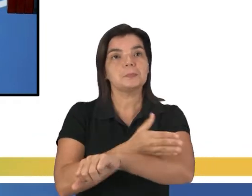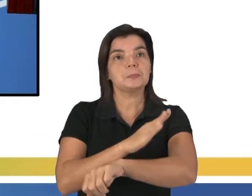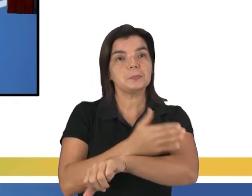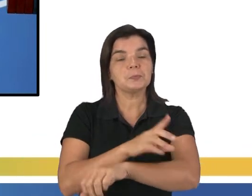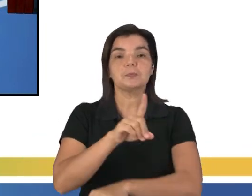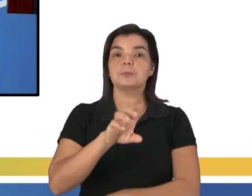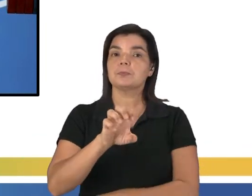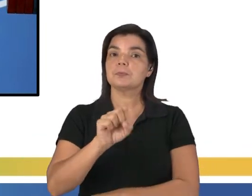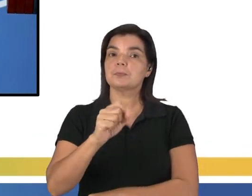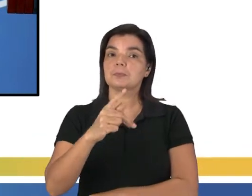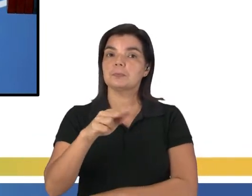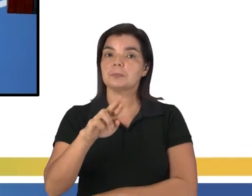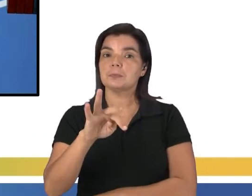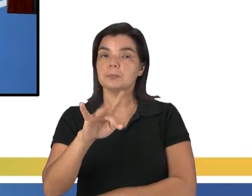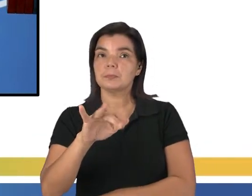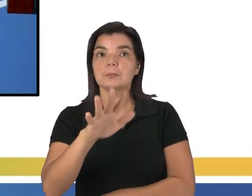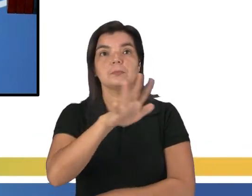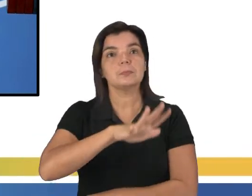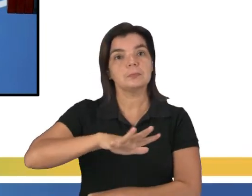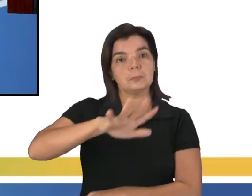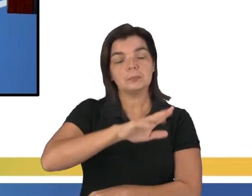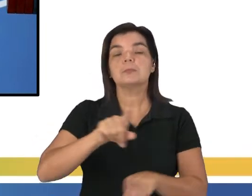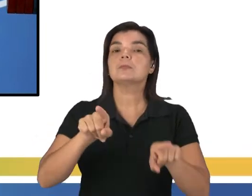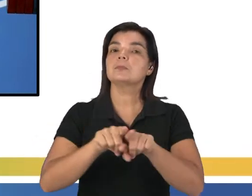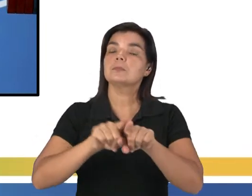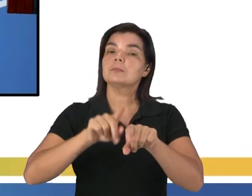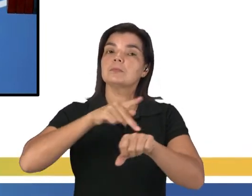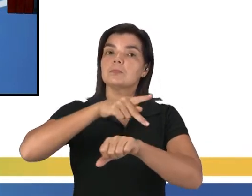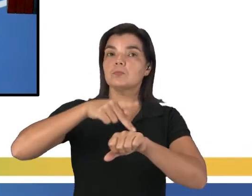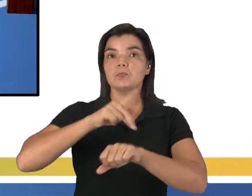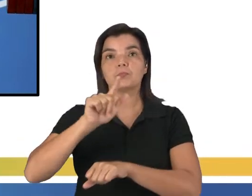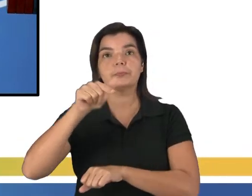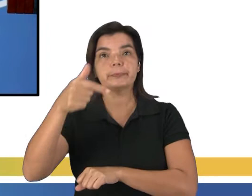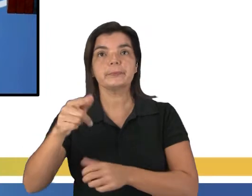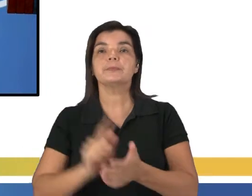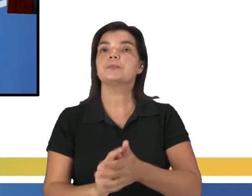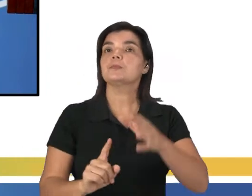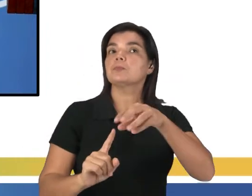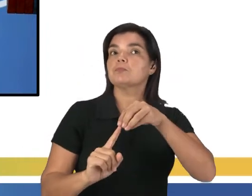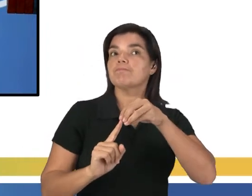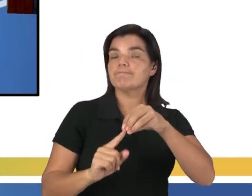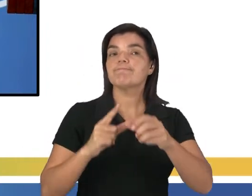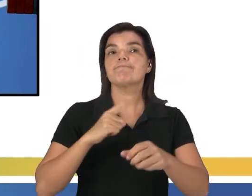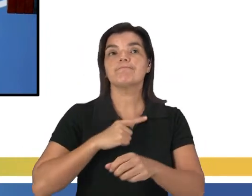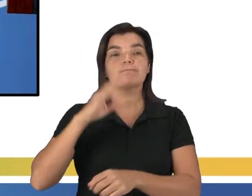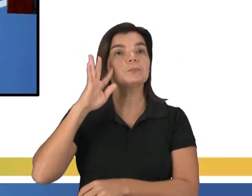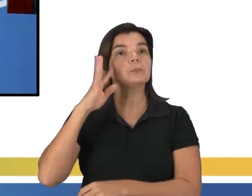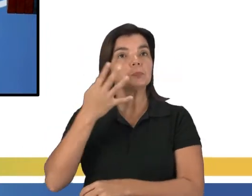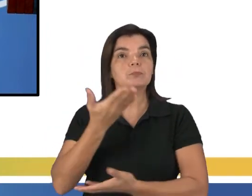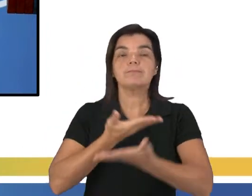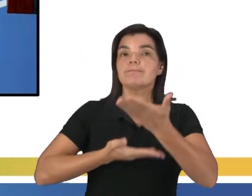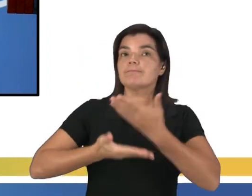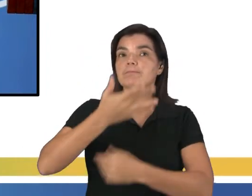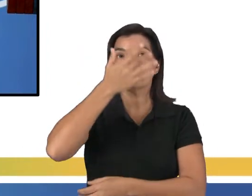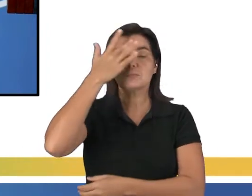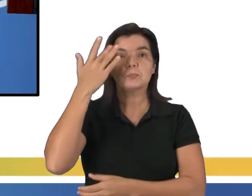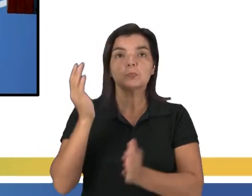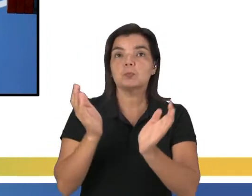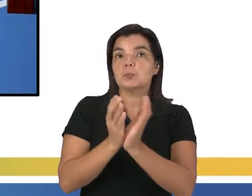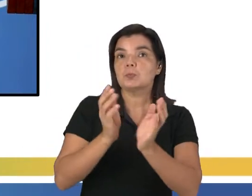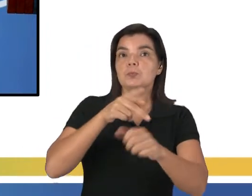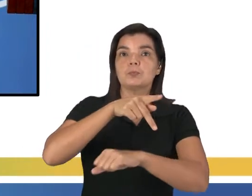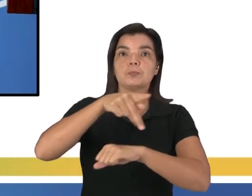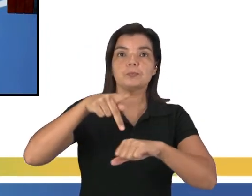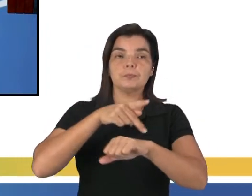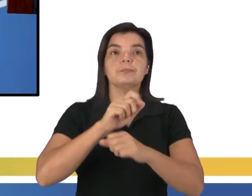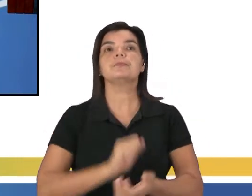práticas desportivas nacionais e internacionais, com a finalidade de obter resultados e integrar pessoas